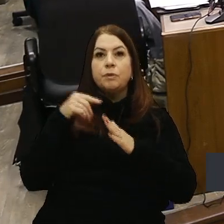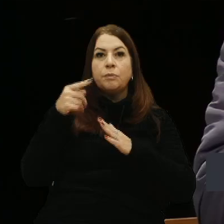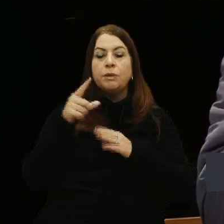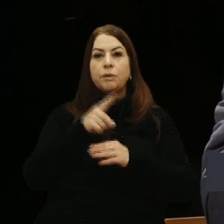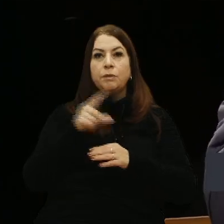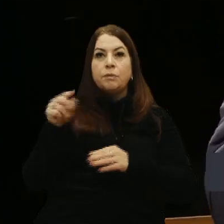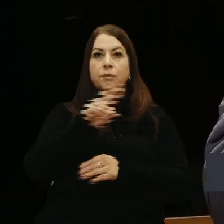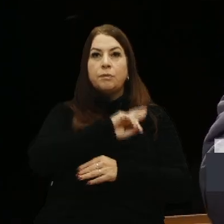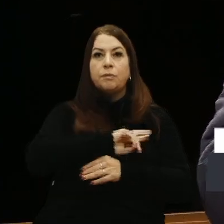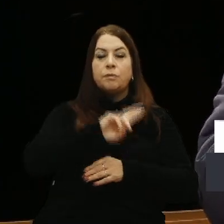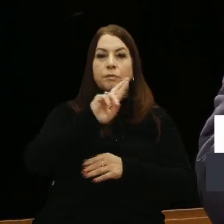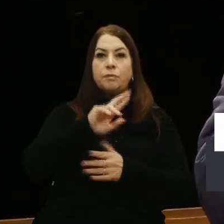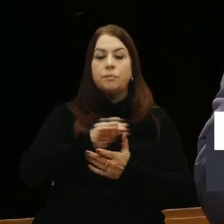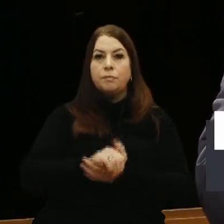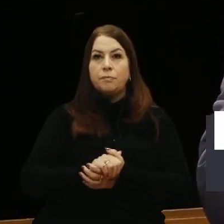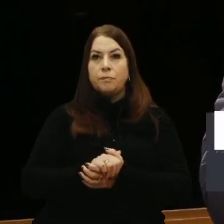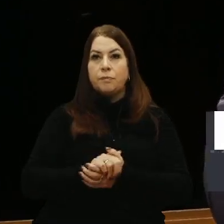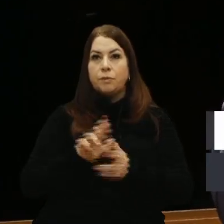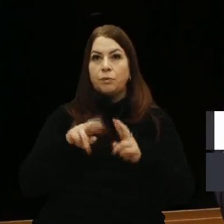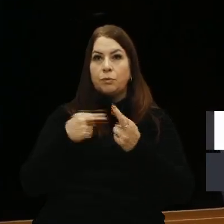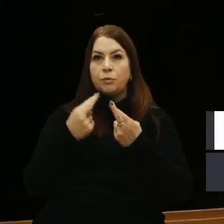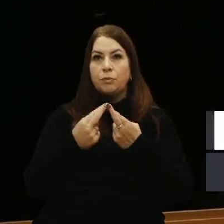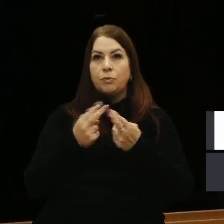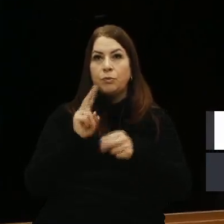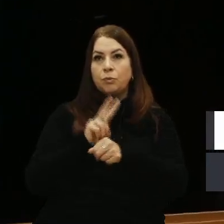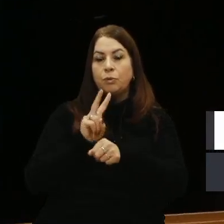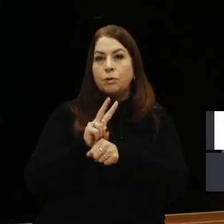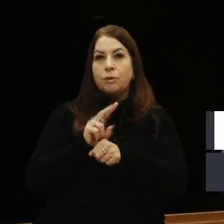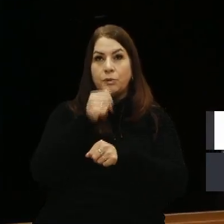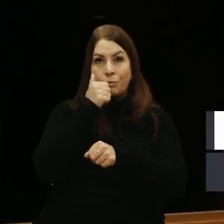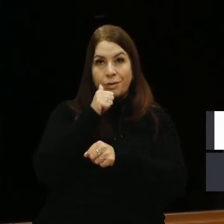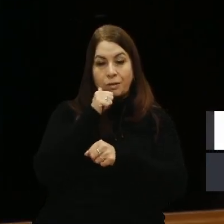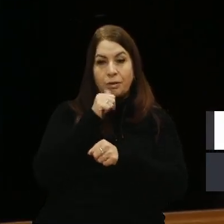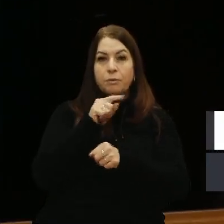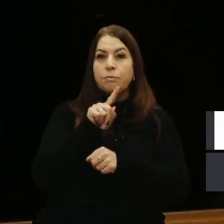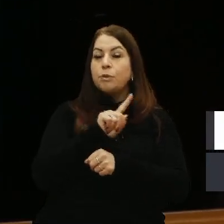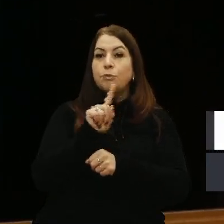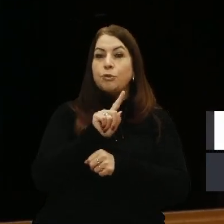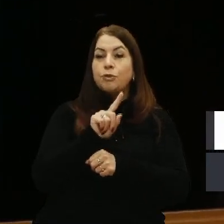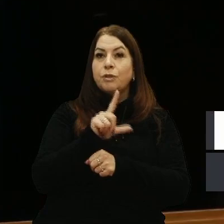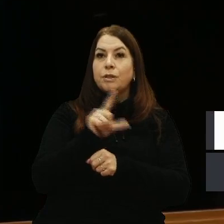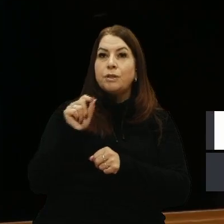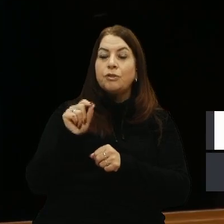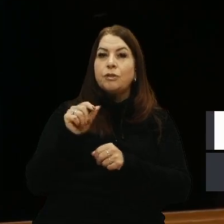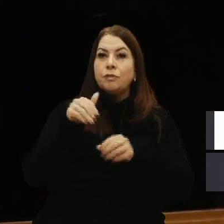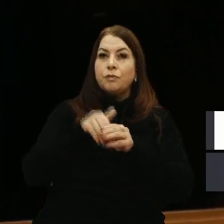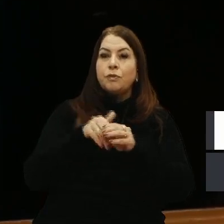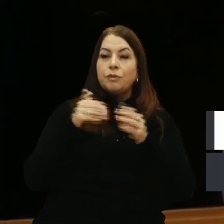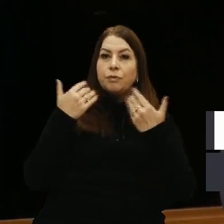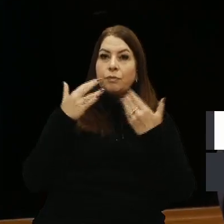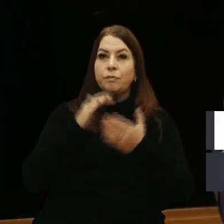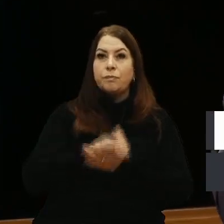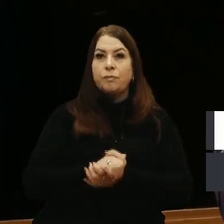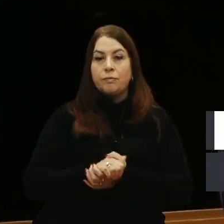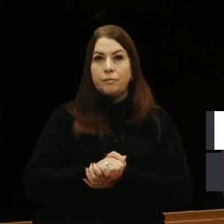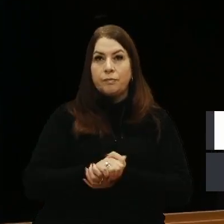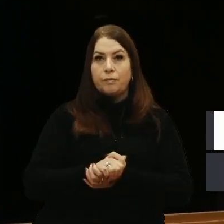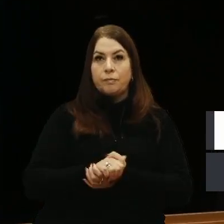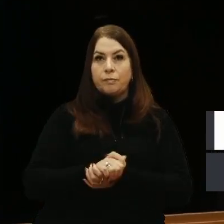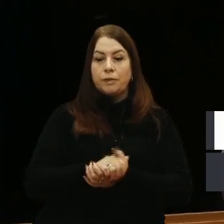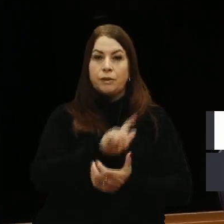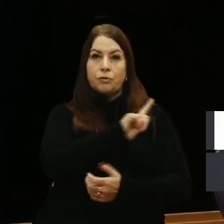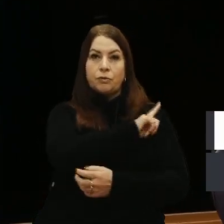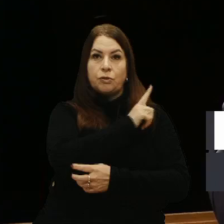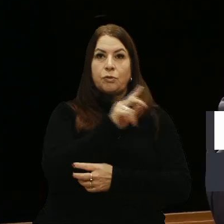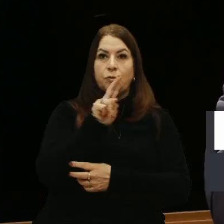saindo em representação para a reunião da Rede de Proteção à Mulher, mas não poderia deixar de fazer um voto de congratulações à gerente